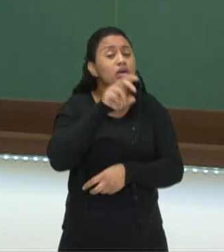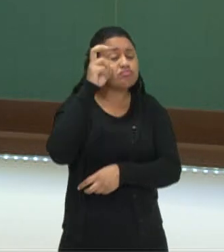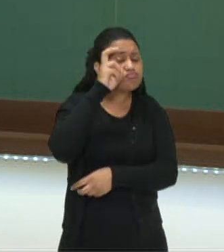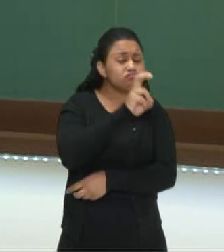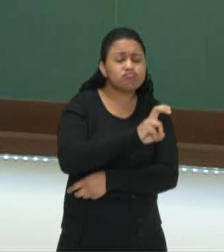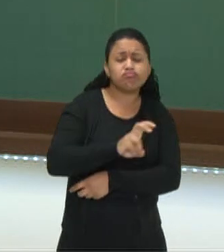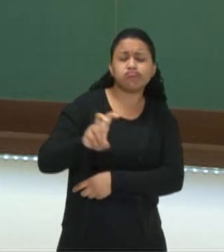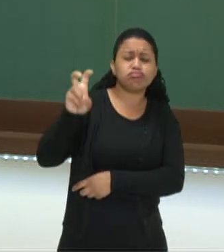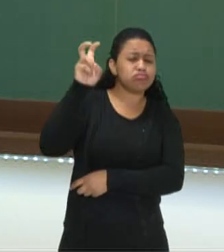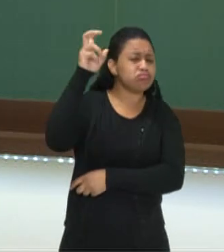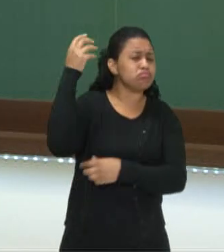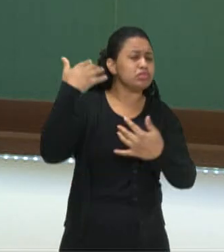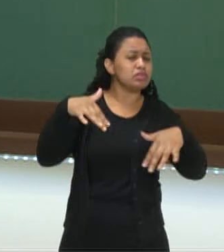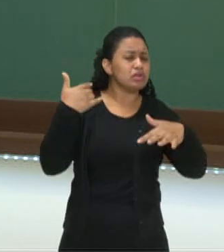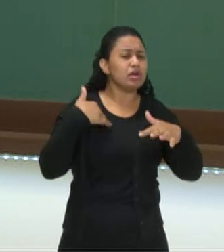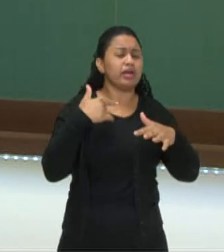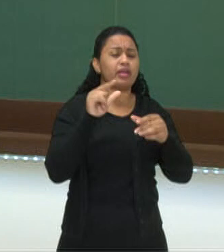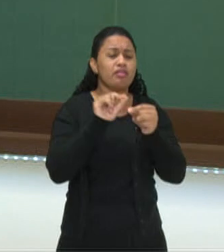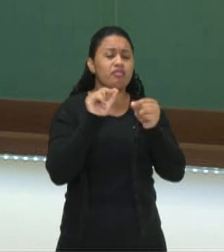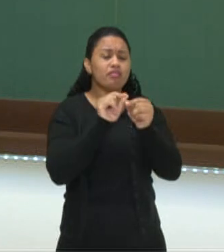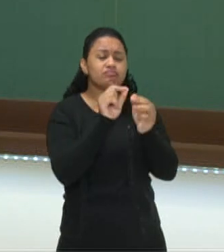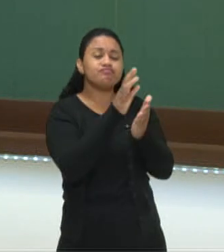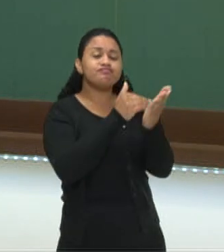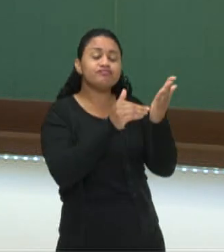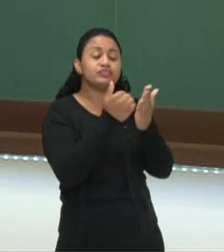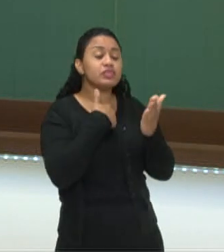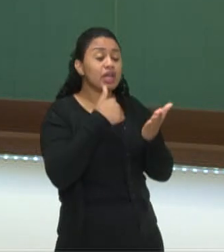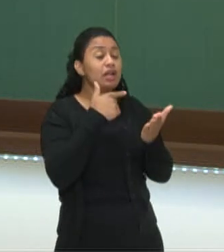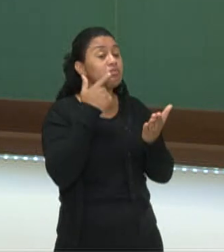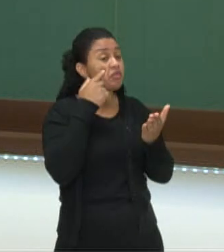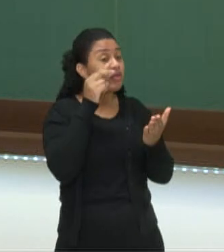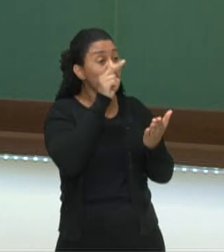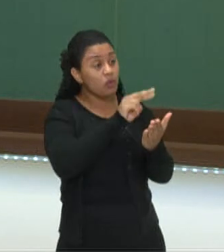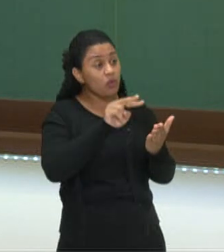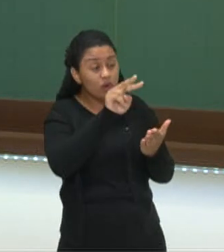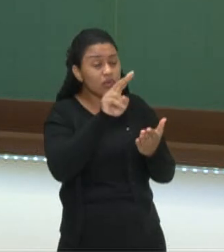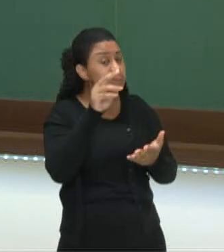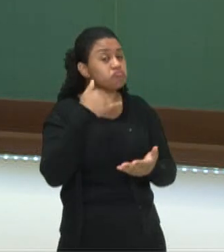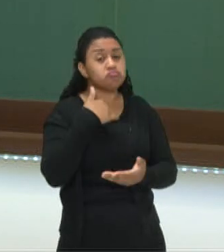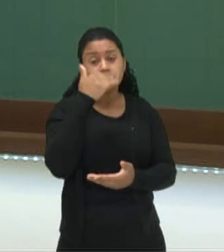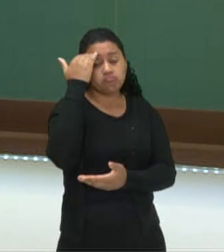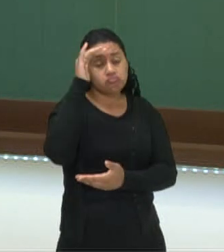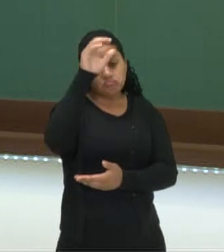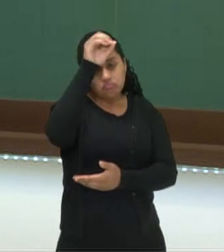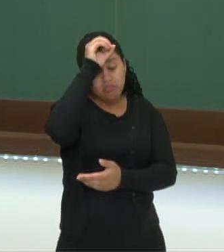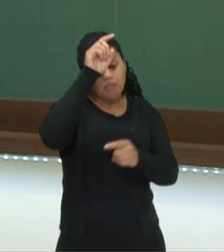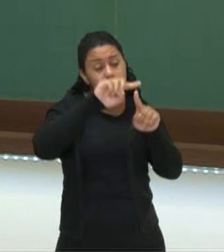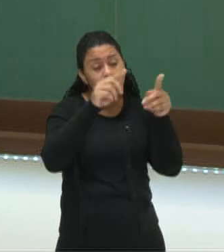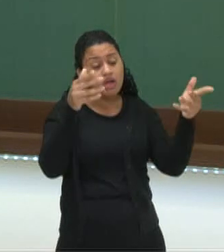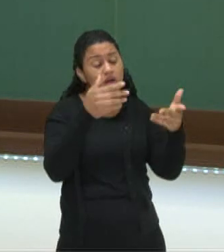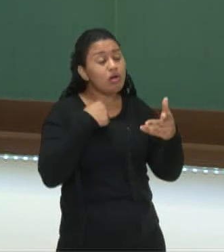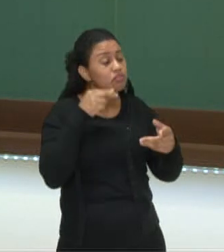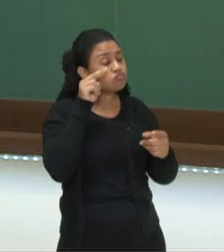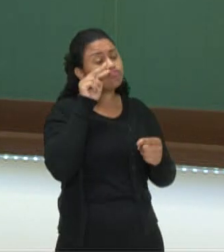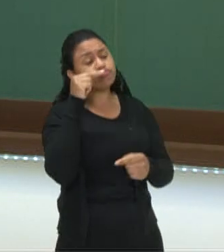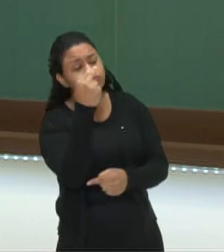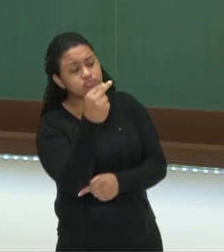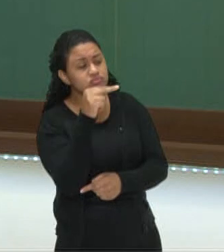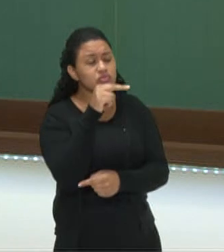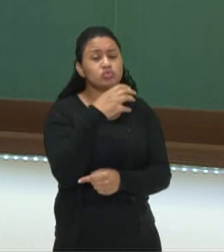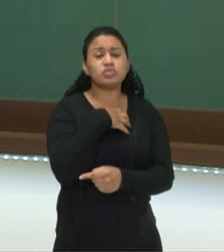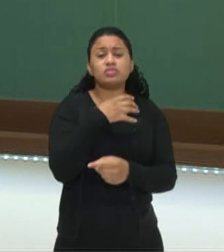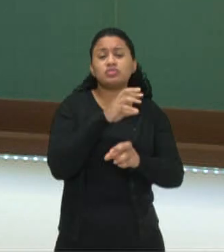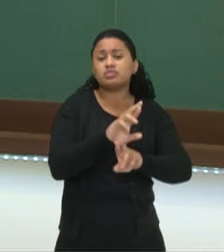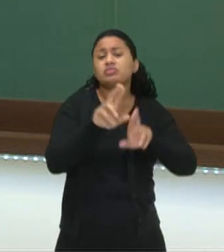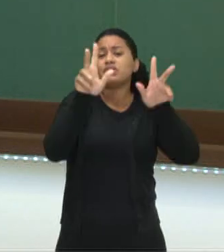o que ele me fez fazer a leitura da obra, ele me fez olhar isso, eu não compreendi, mas agora eu estou vendo a obra de outros olhos. Então ele começou